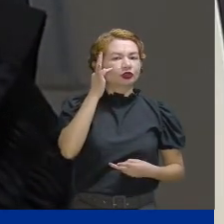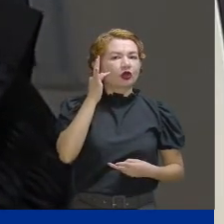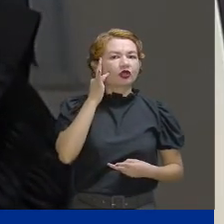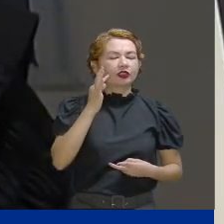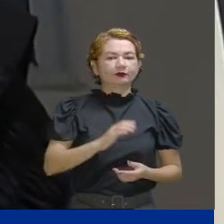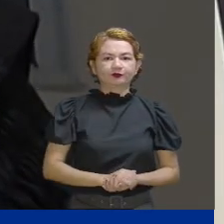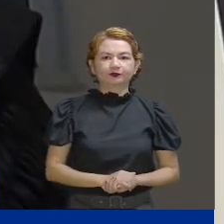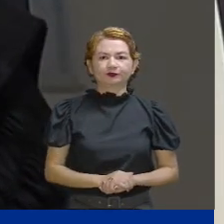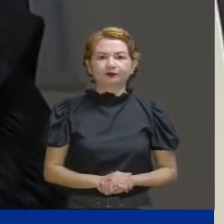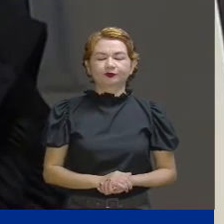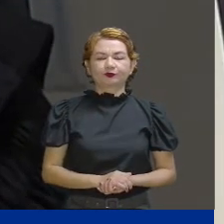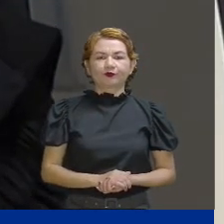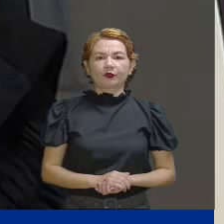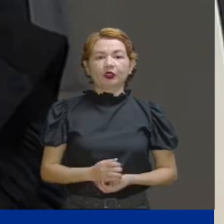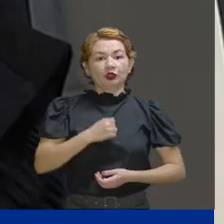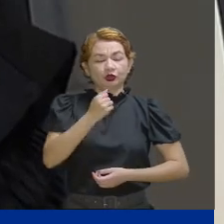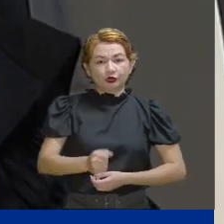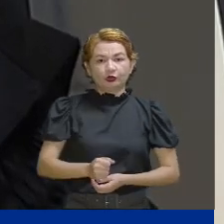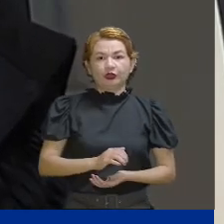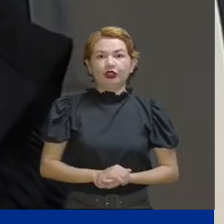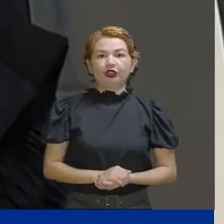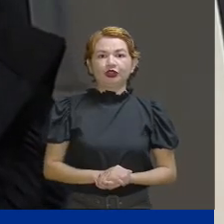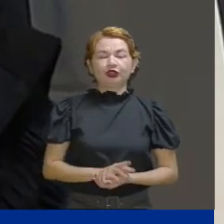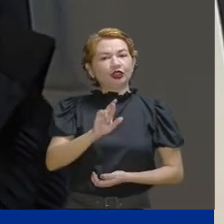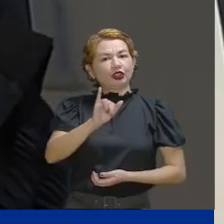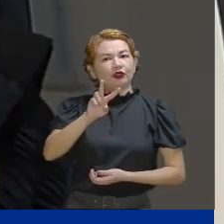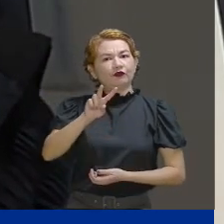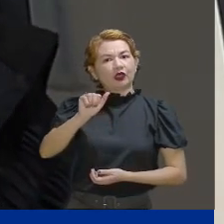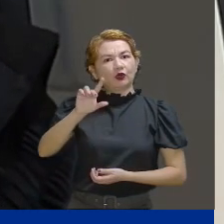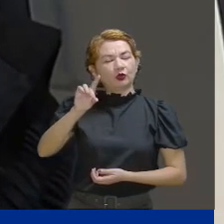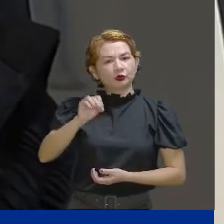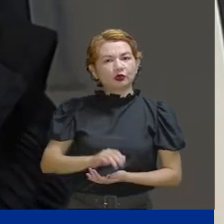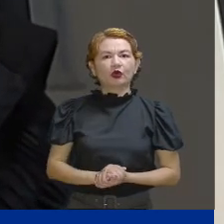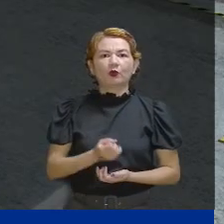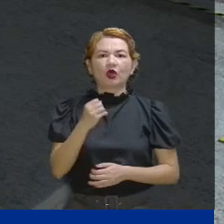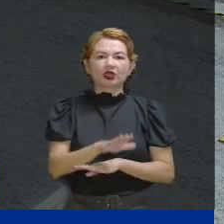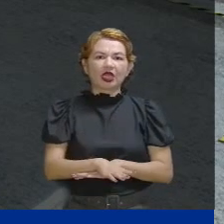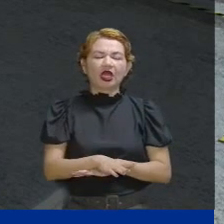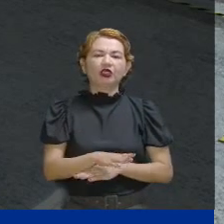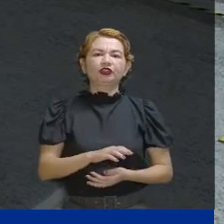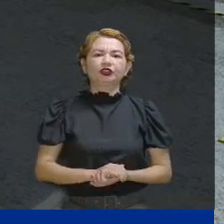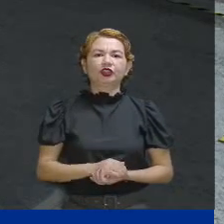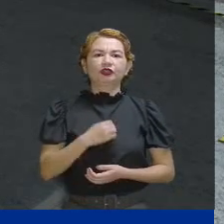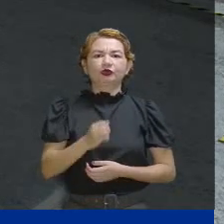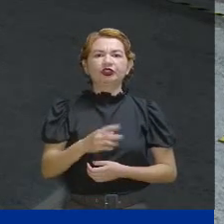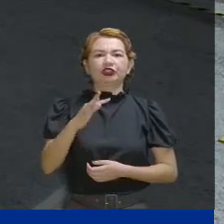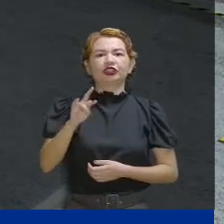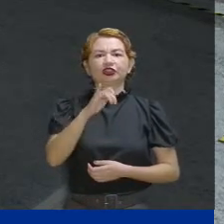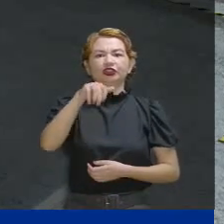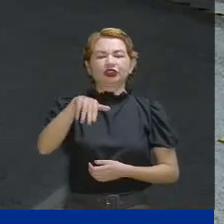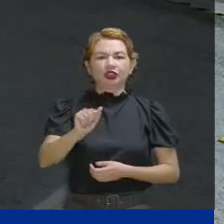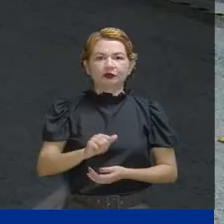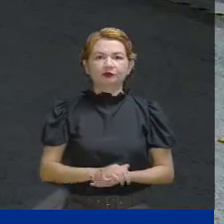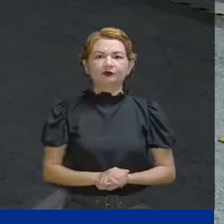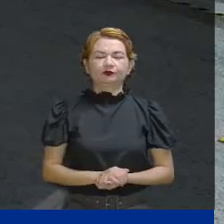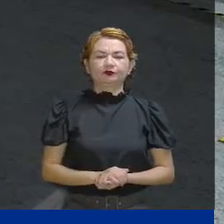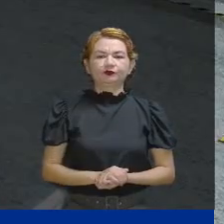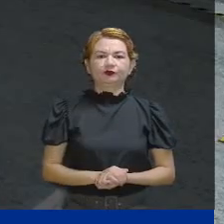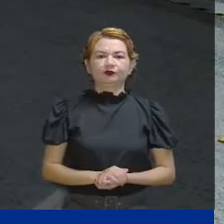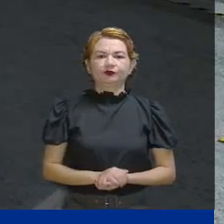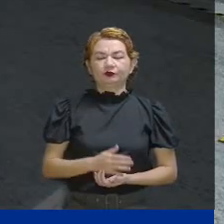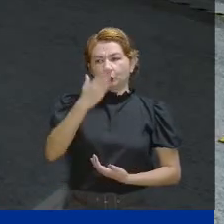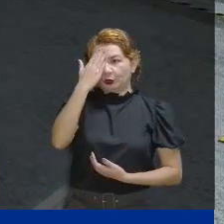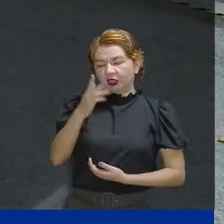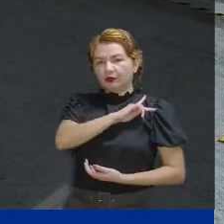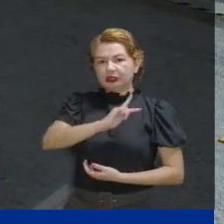juiz Rivaldo Valente. Então, desejo boa tarde à doutora Tina, bom trabalho e passo a palavra à sua excelência. Imagem ampla do plenário.